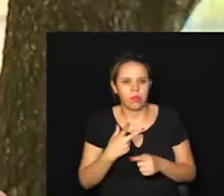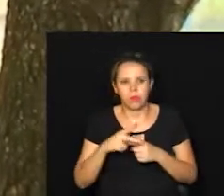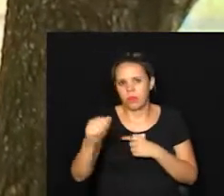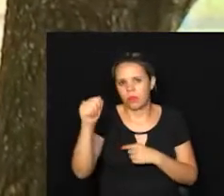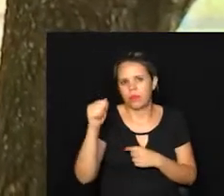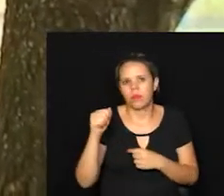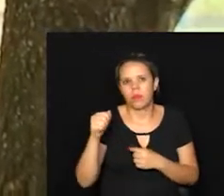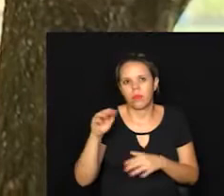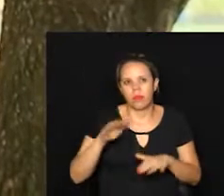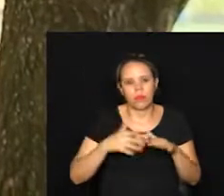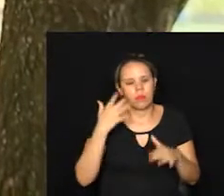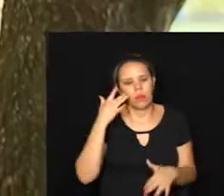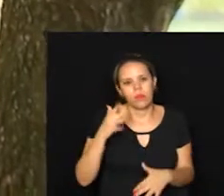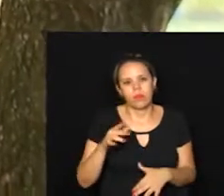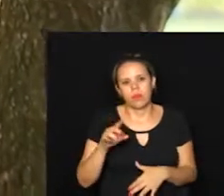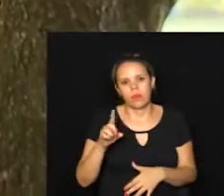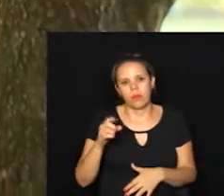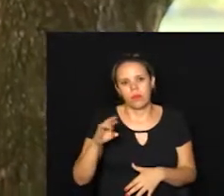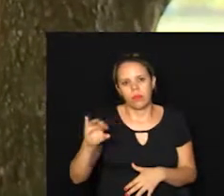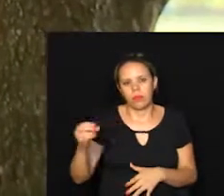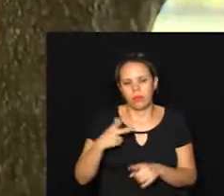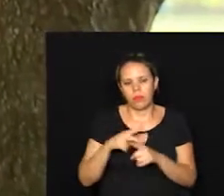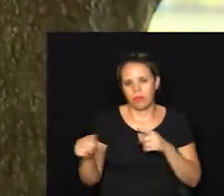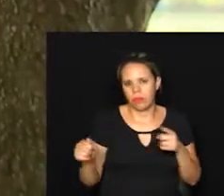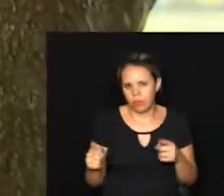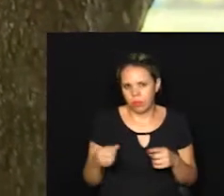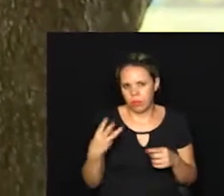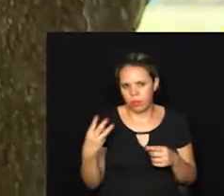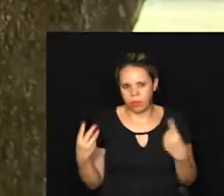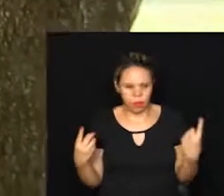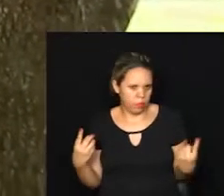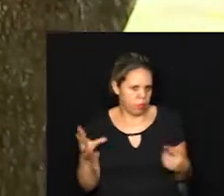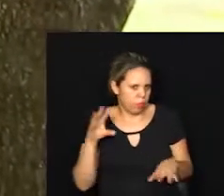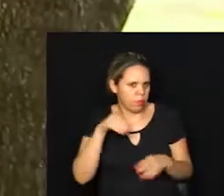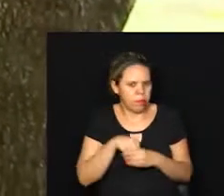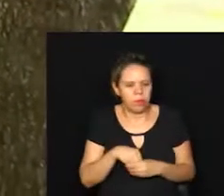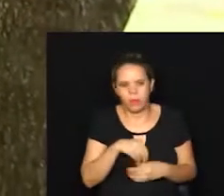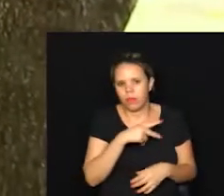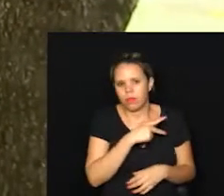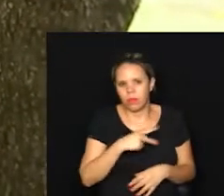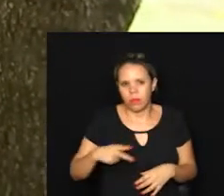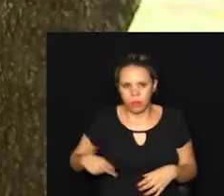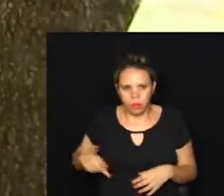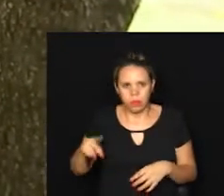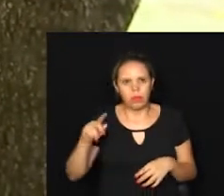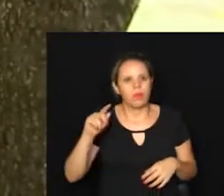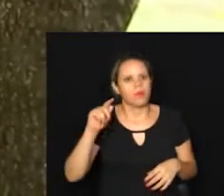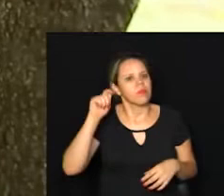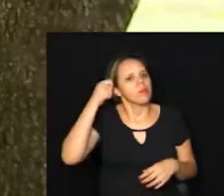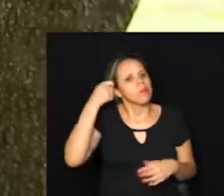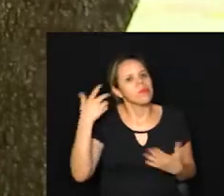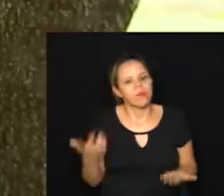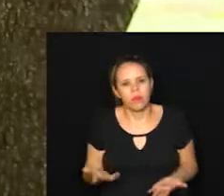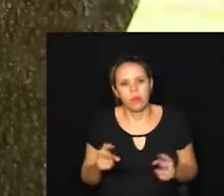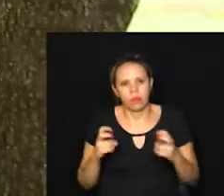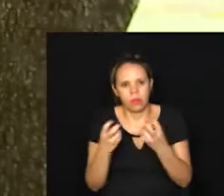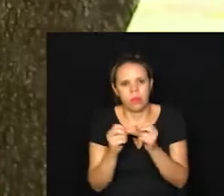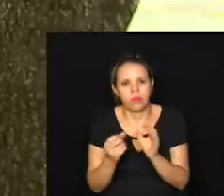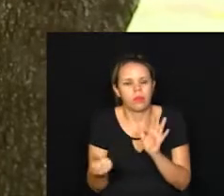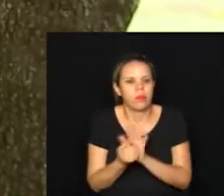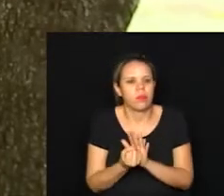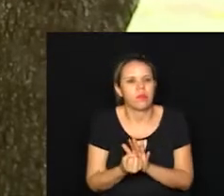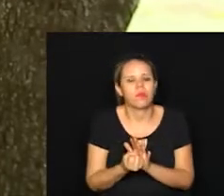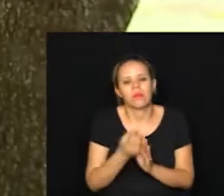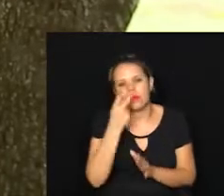totalmente improvável, o Dario Rirena, ela acabou vencendo por 3-1 dentro do Brinco de Ouro. Então essa é uma partida bastante marcante para o